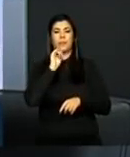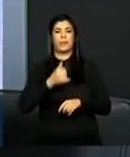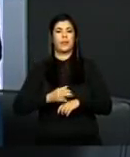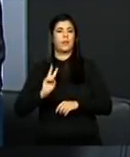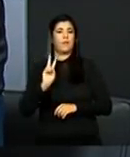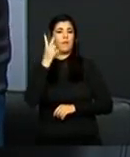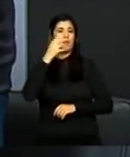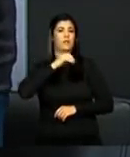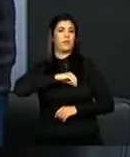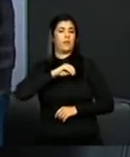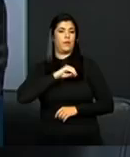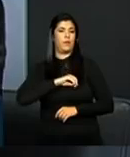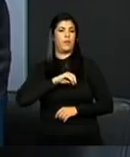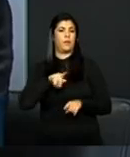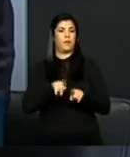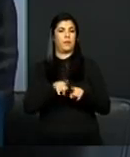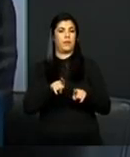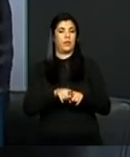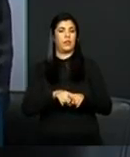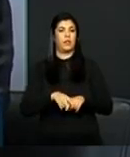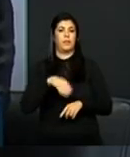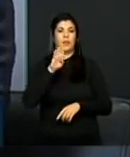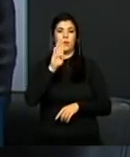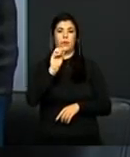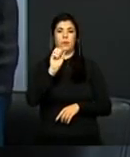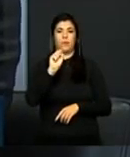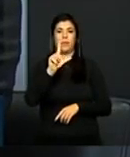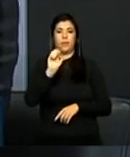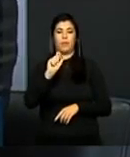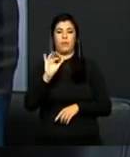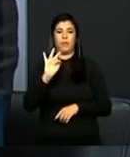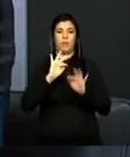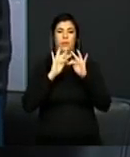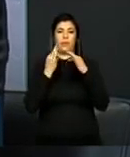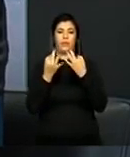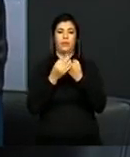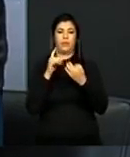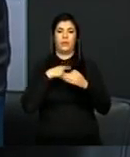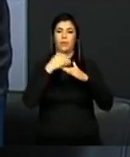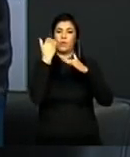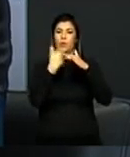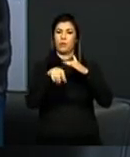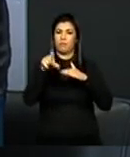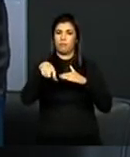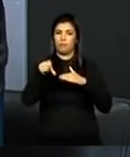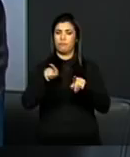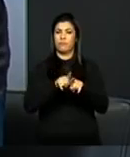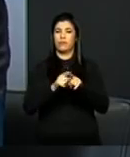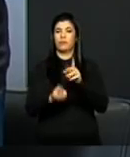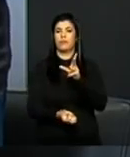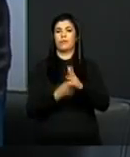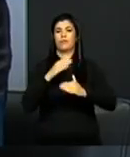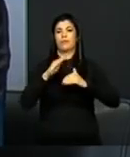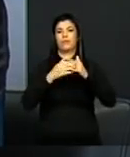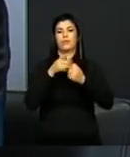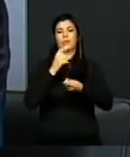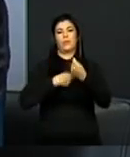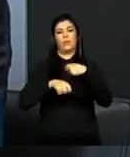da aposentadoria rural e do Bolsa Família. Então, se gerou uma dinâmica econômica nova